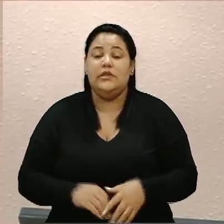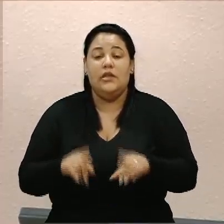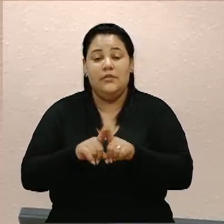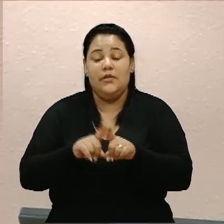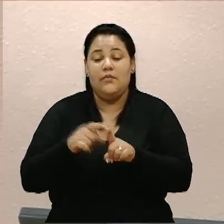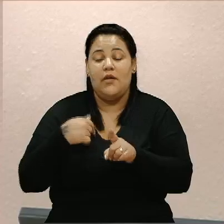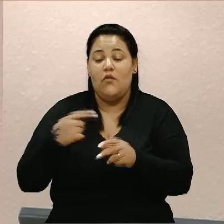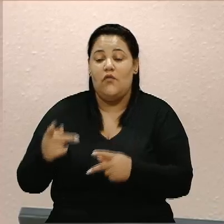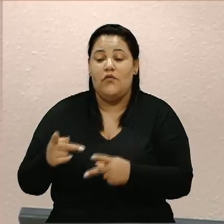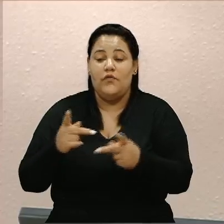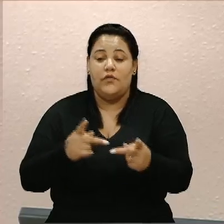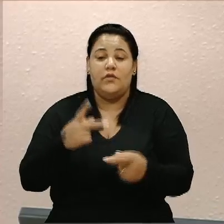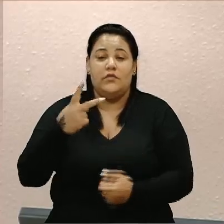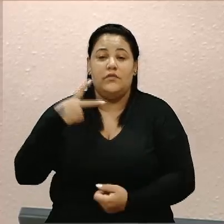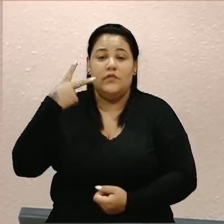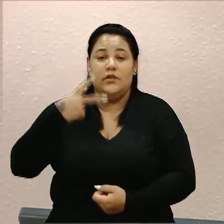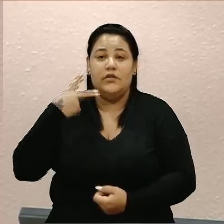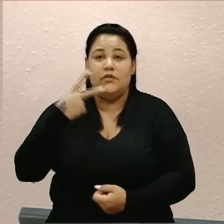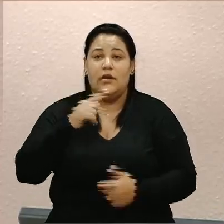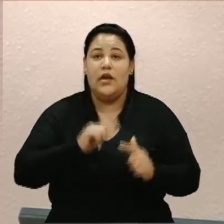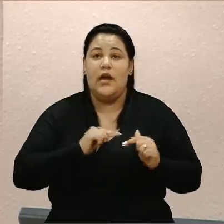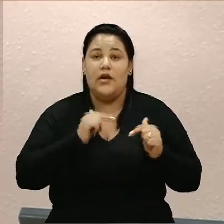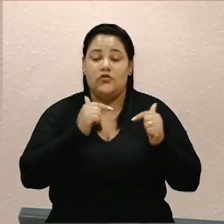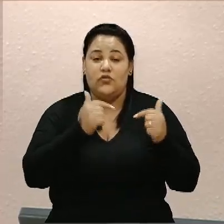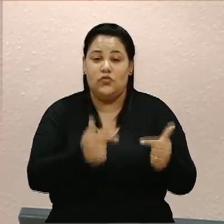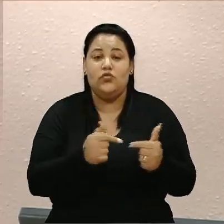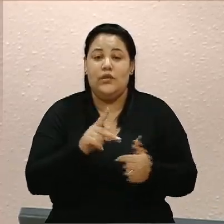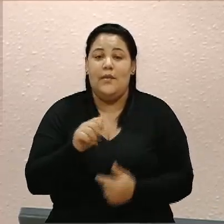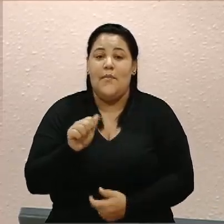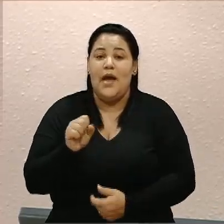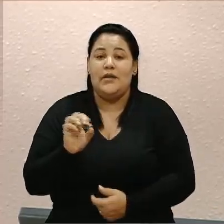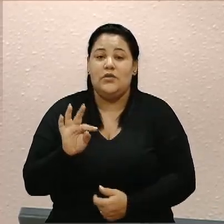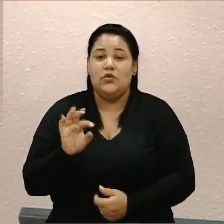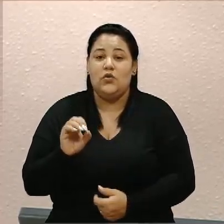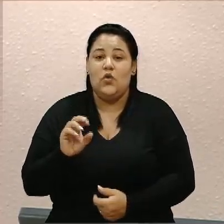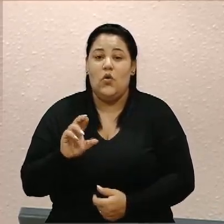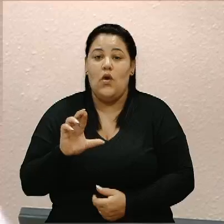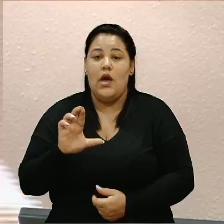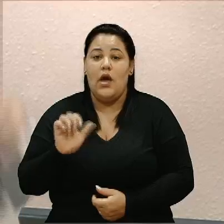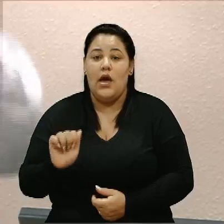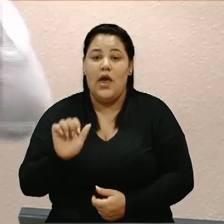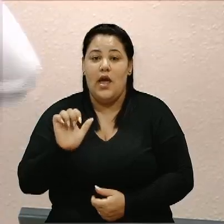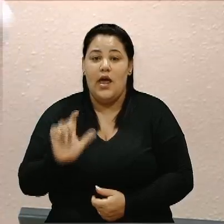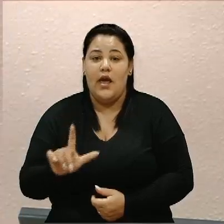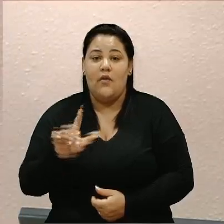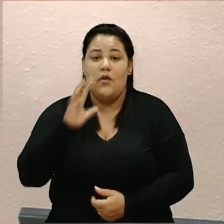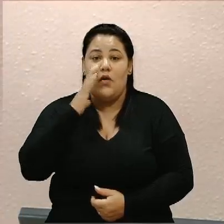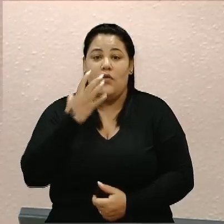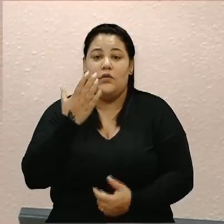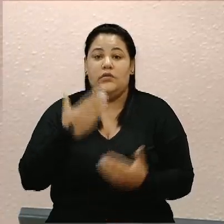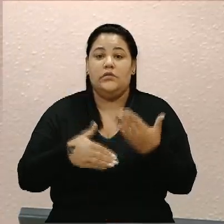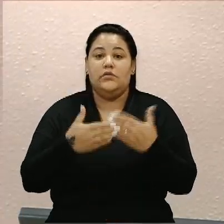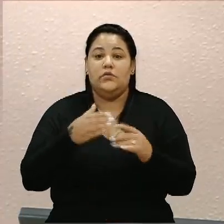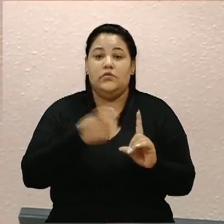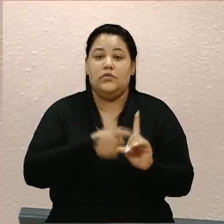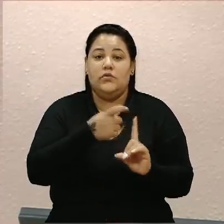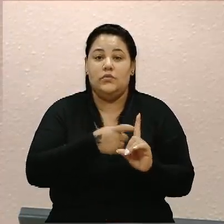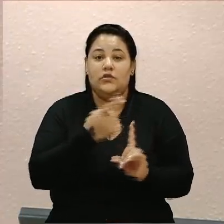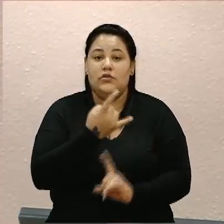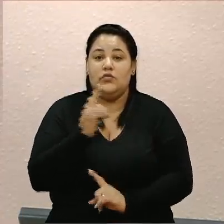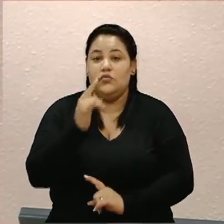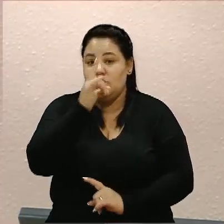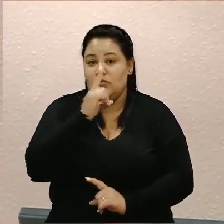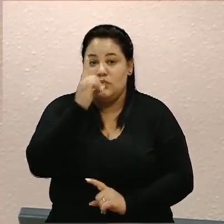e vereadoras a conhecerem a iniciativa da Pastoral, que acontece todo mês, né, no domingo no mês, no último domingo do mês, na Igreja